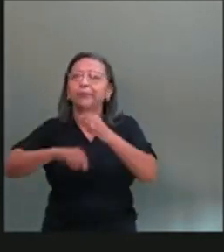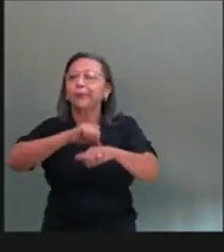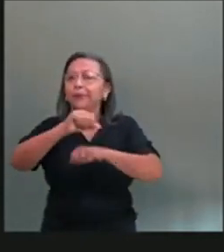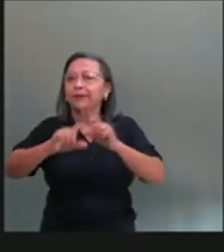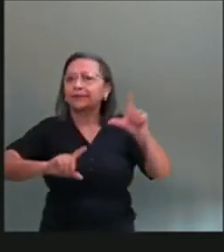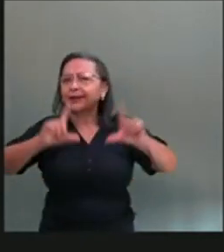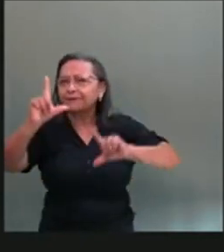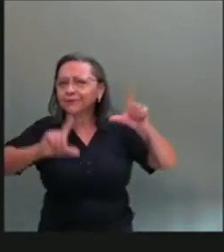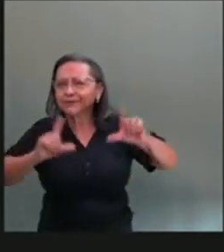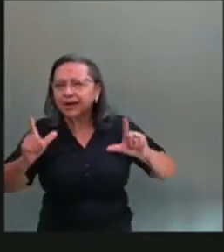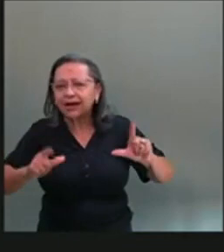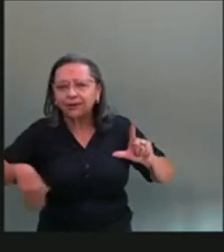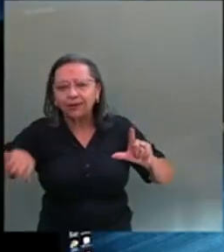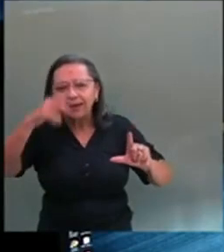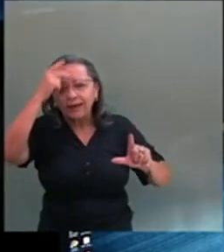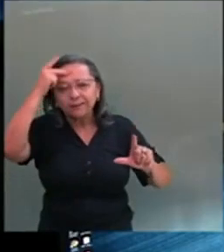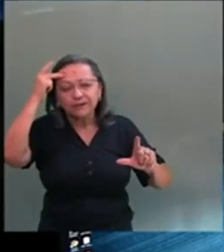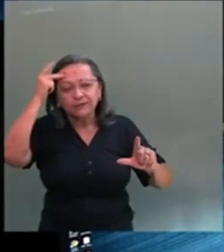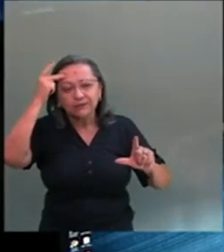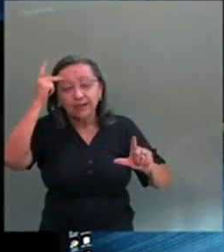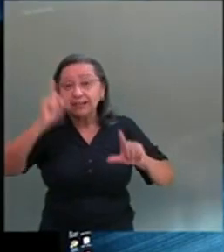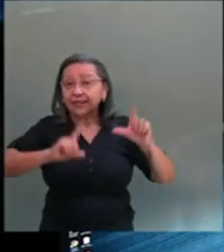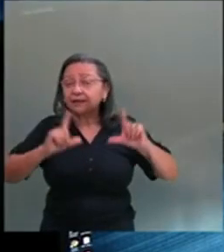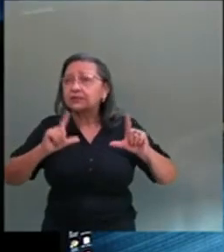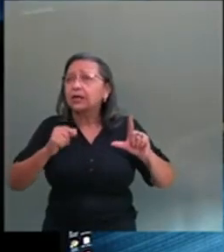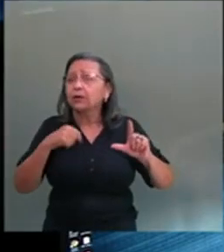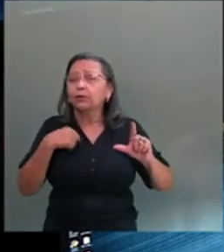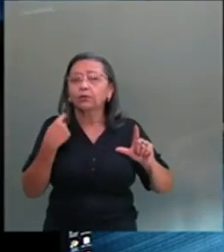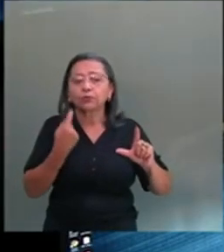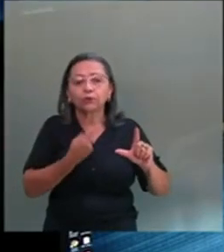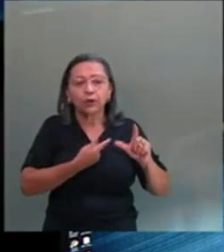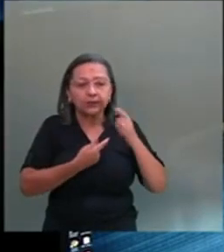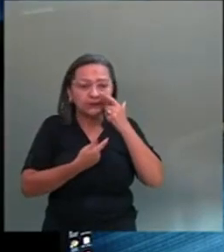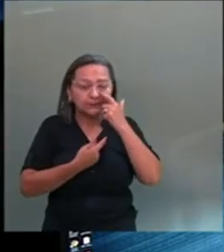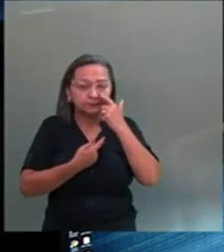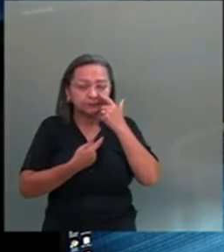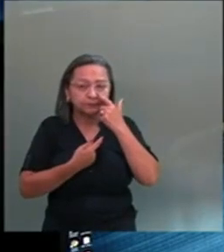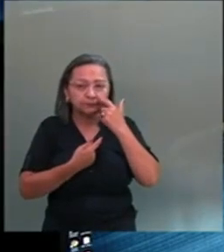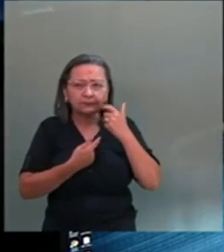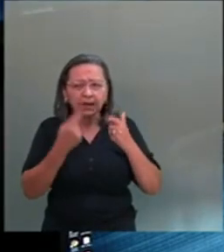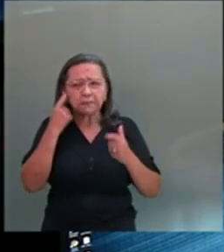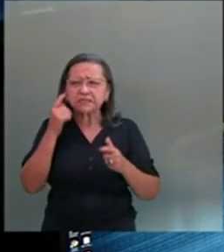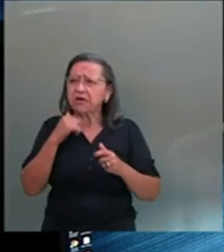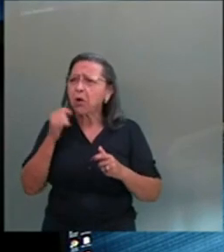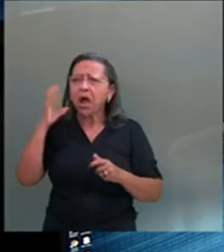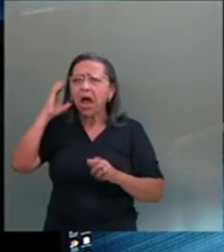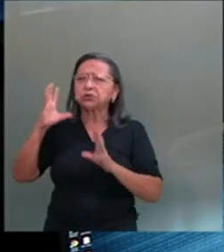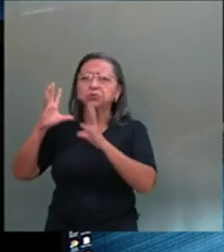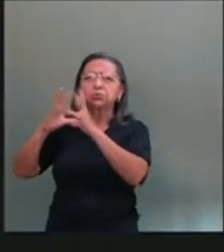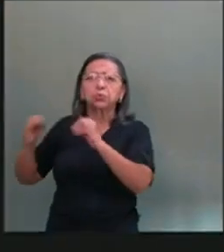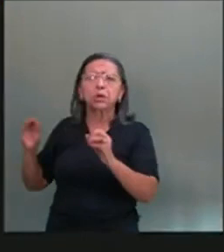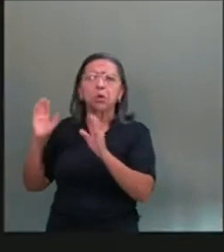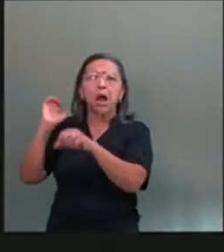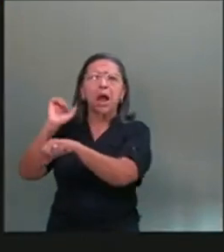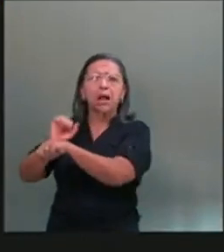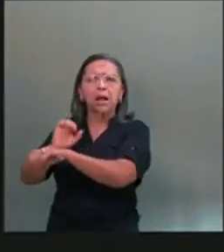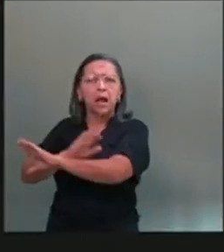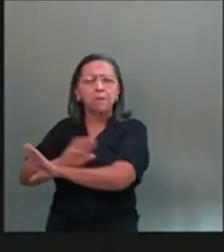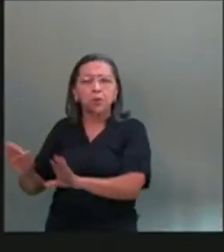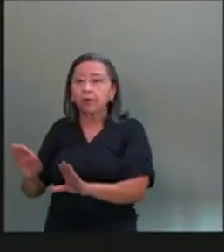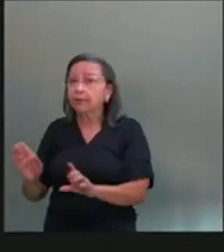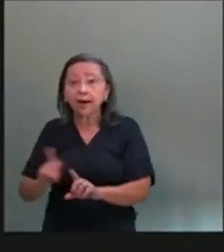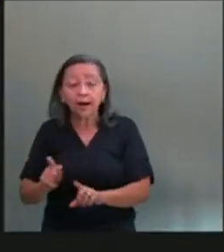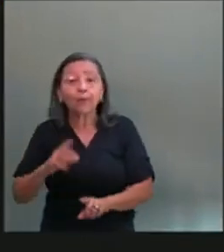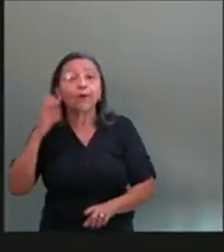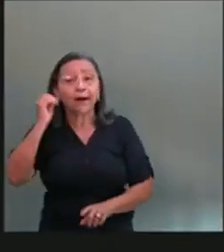pessoas... A televisão chegou, nós vamos aqui acabar, o rádio vai sumir. O rádio ficou ainda mais forte porque ele